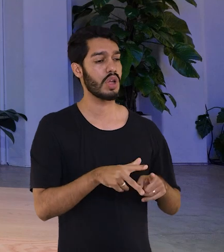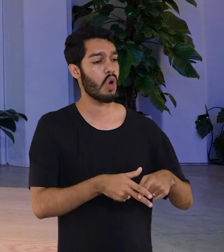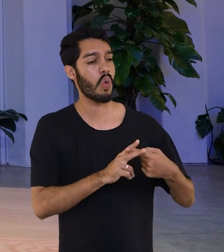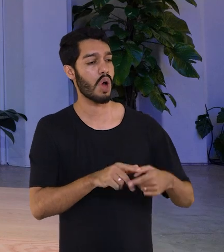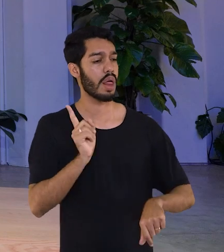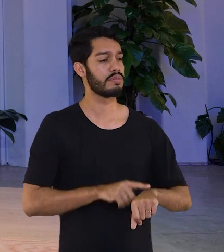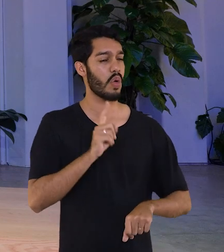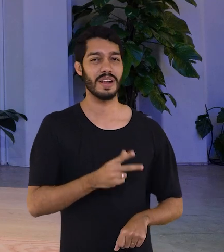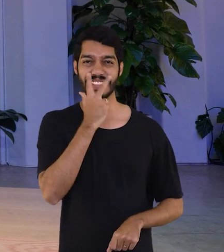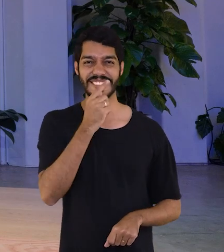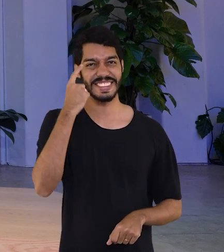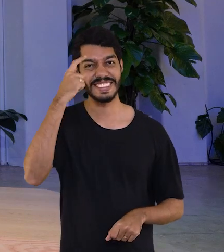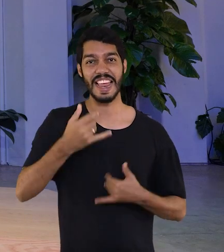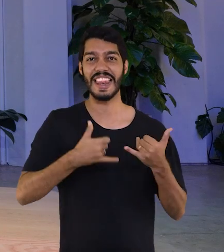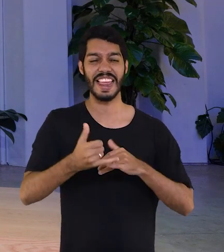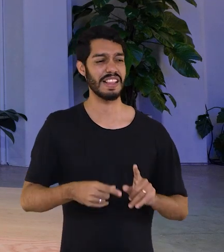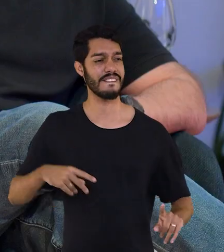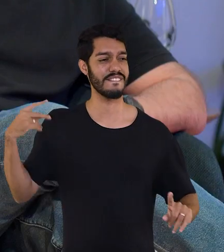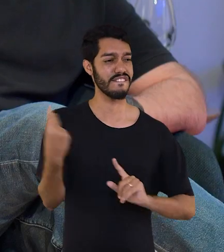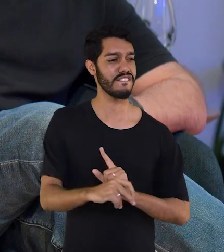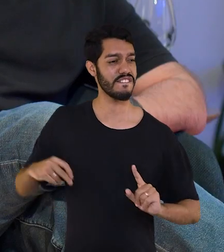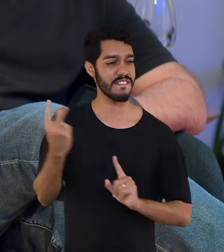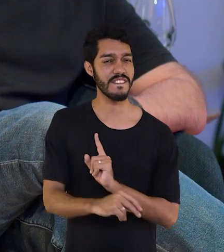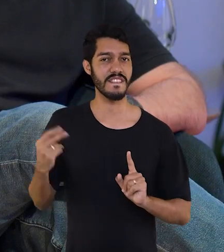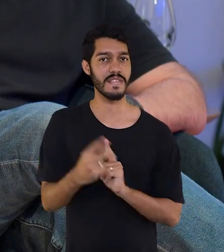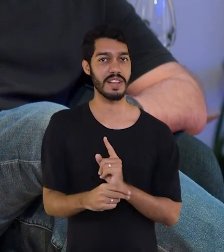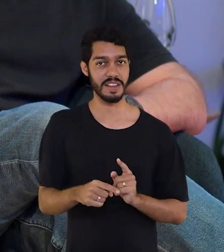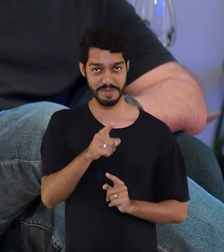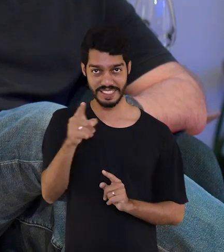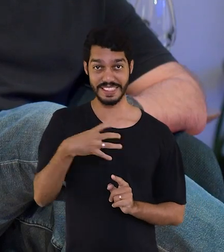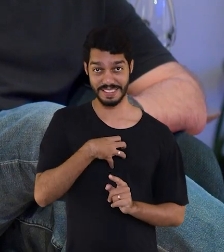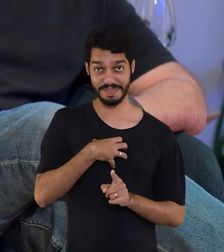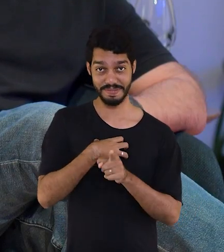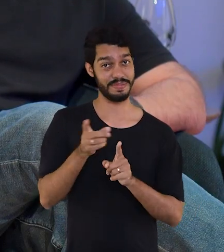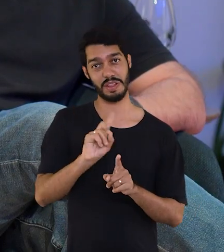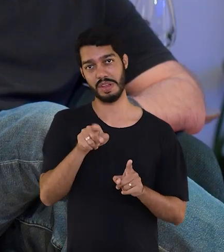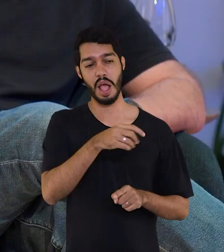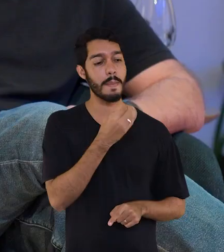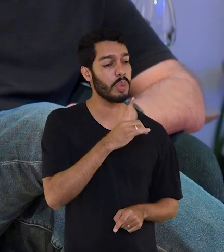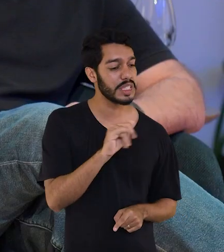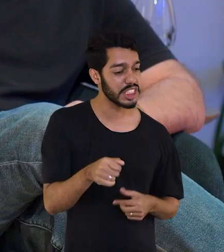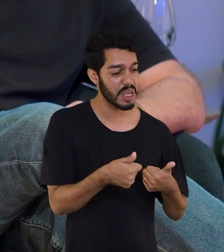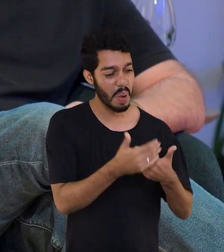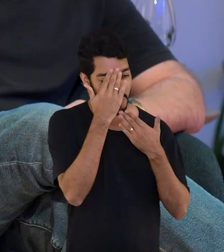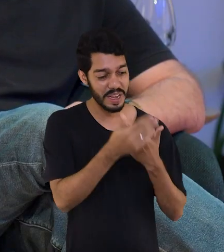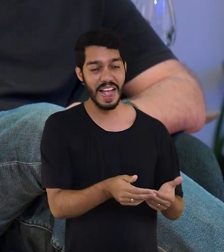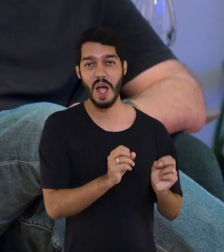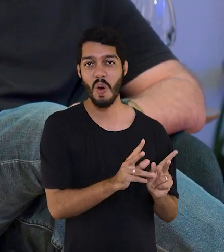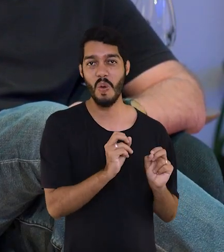muito mal educados com a IA, né? Corrige isso para mim agora. Não é o caso de vocês não fazem isso. Vocês dão bom dia para a IA, não